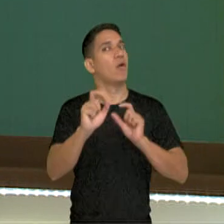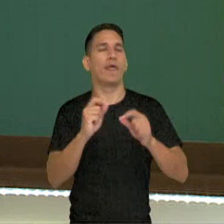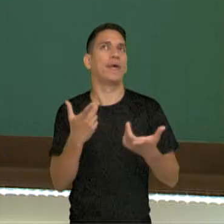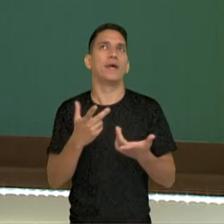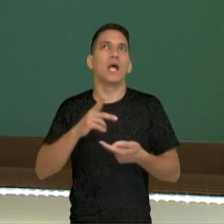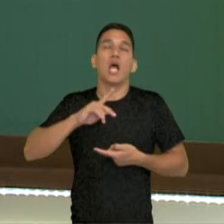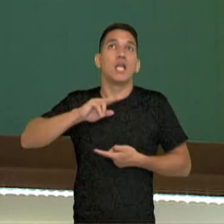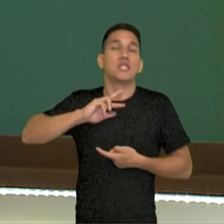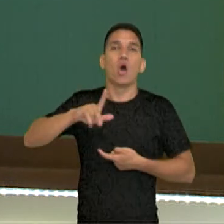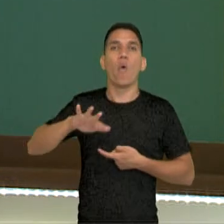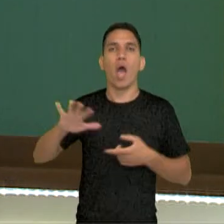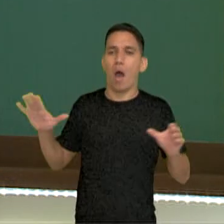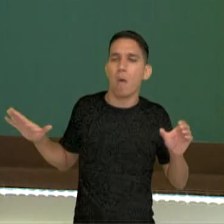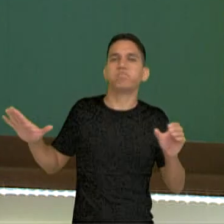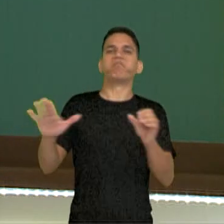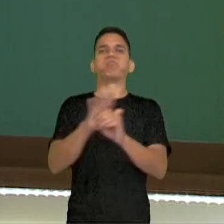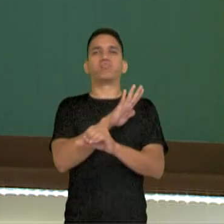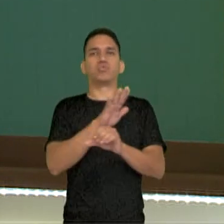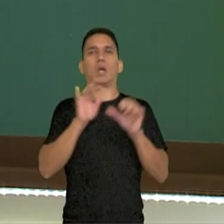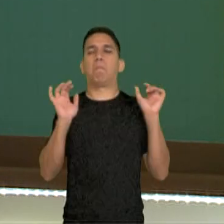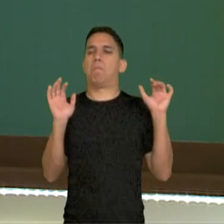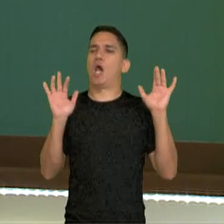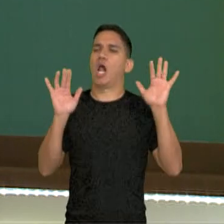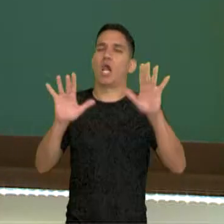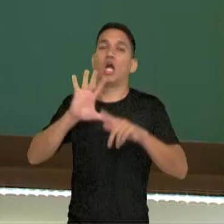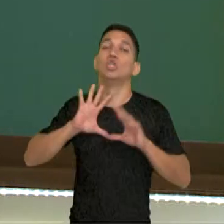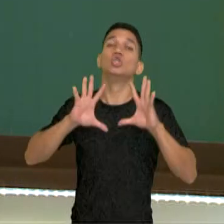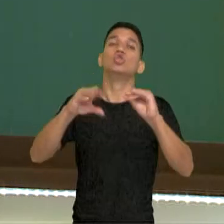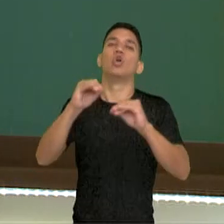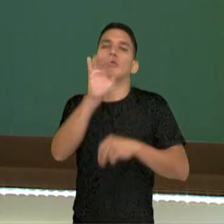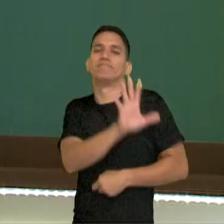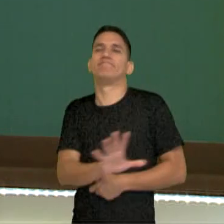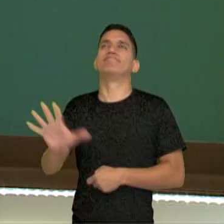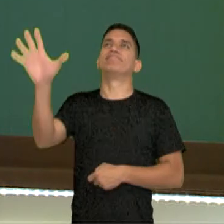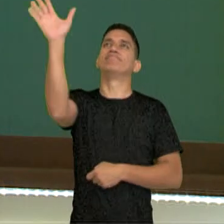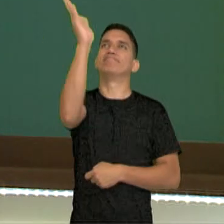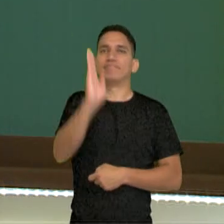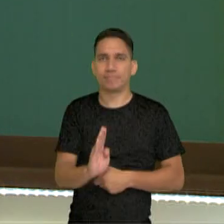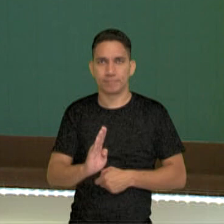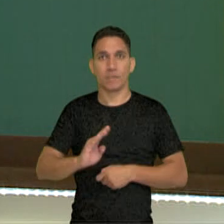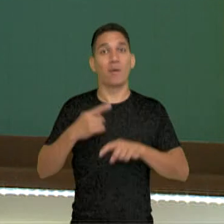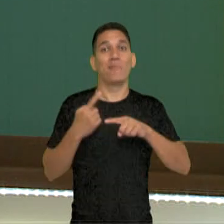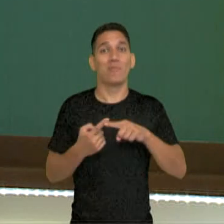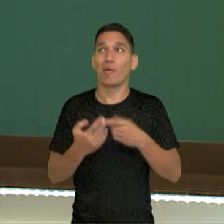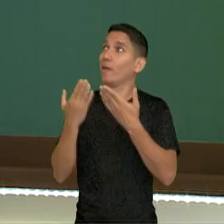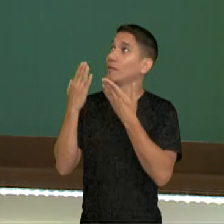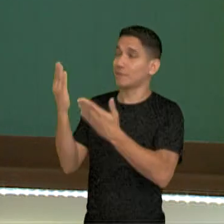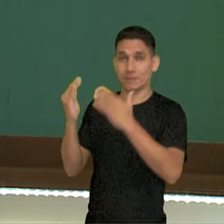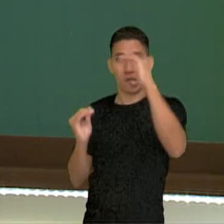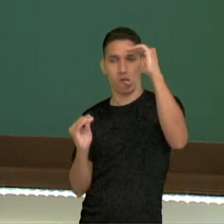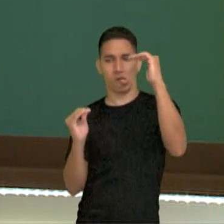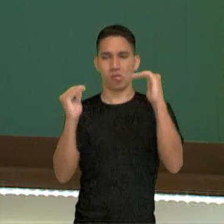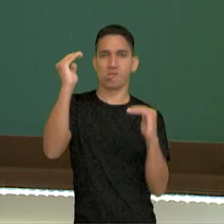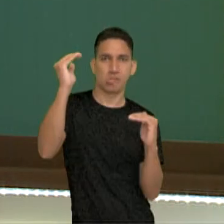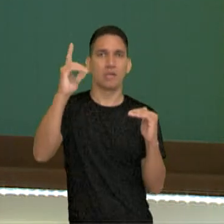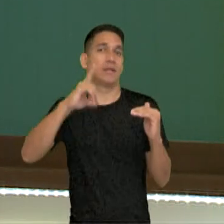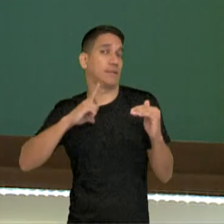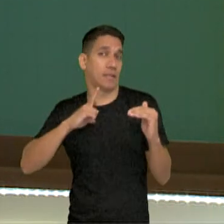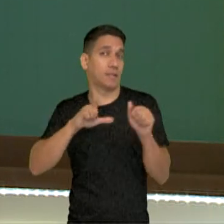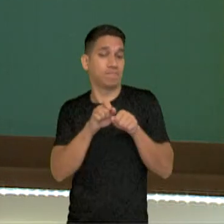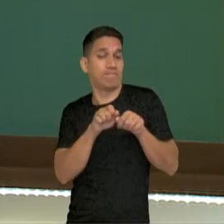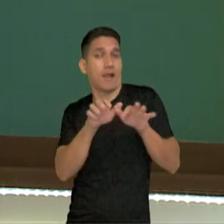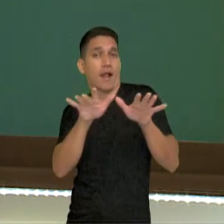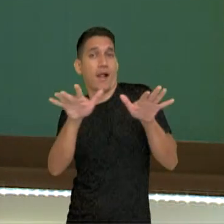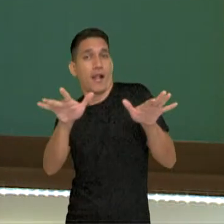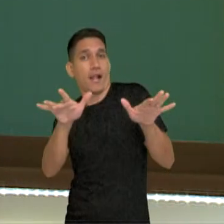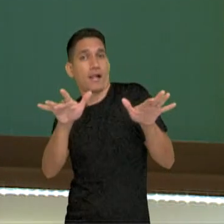é ocupado totalmente todas as suas partes, né? Por causa dessa irregularidade na distribuição